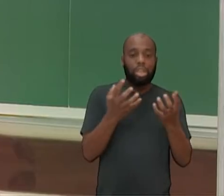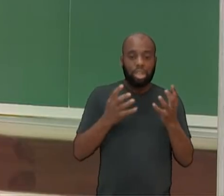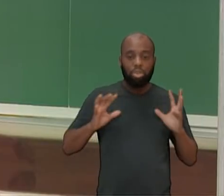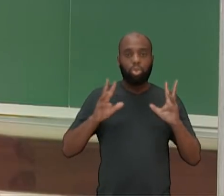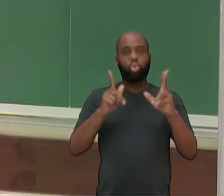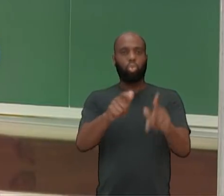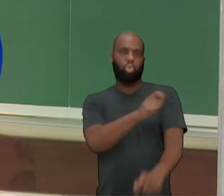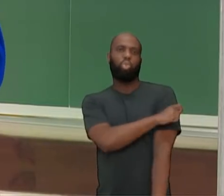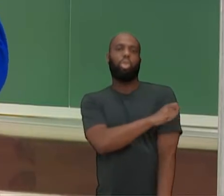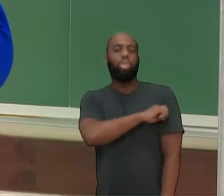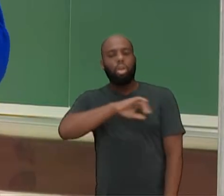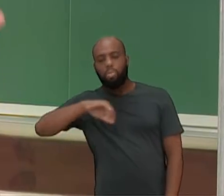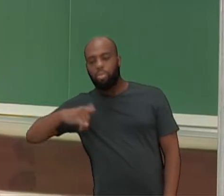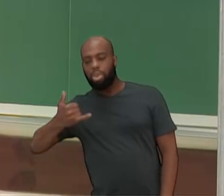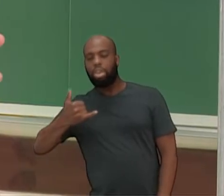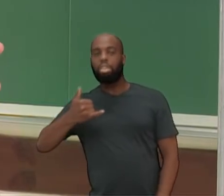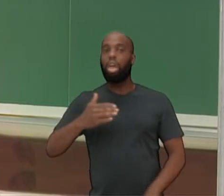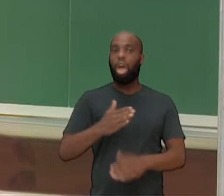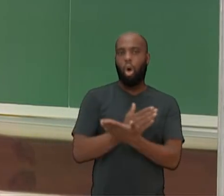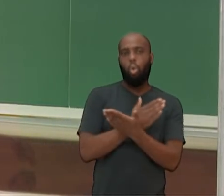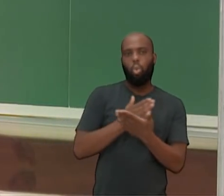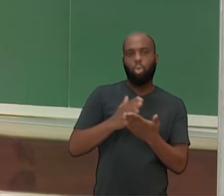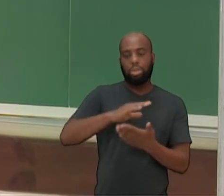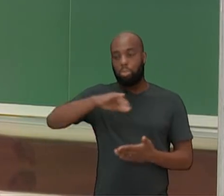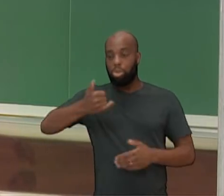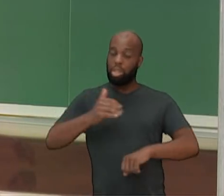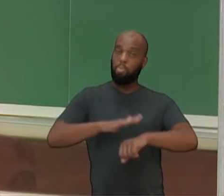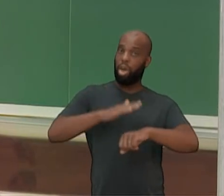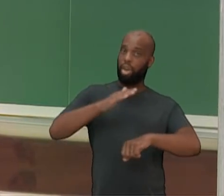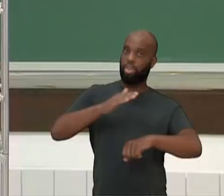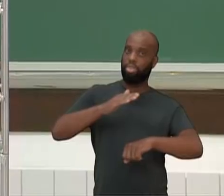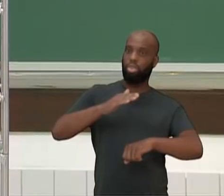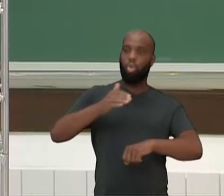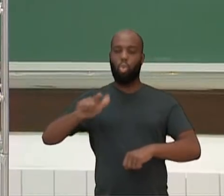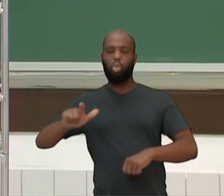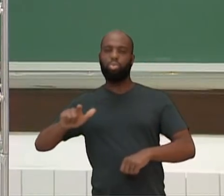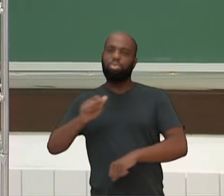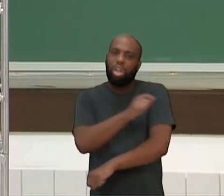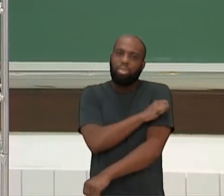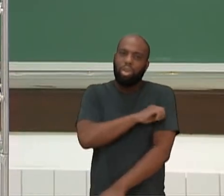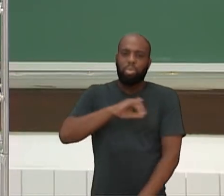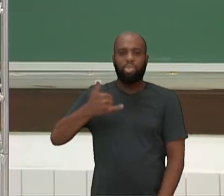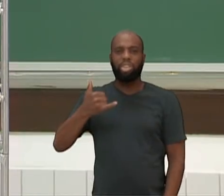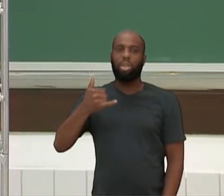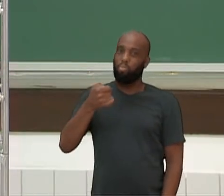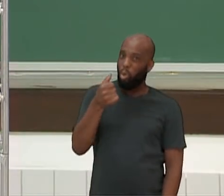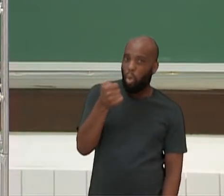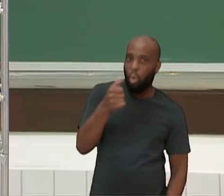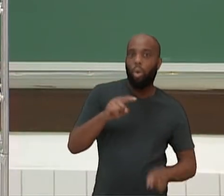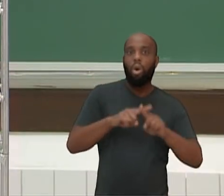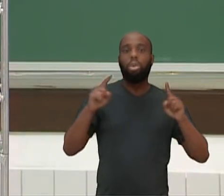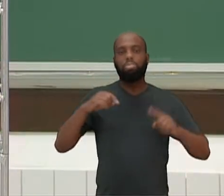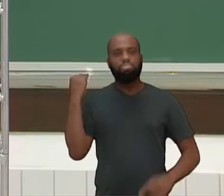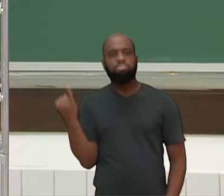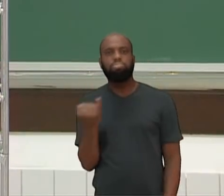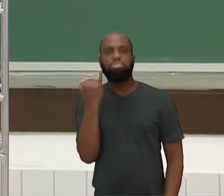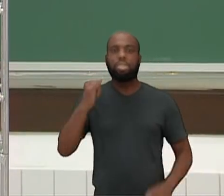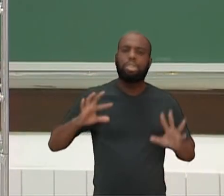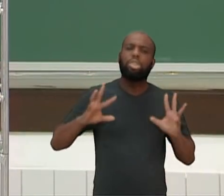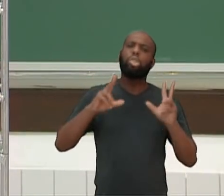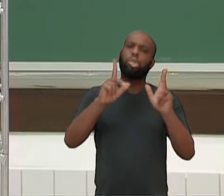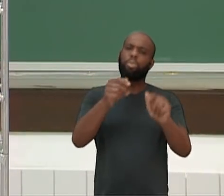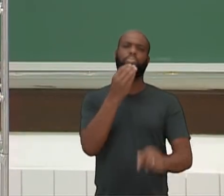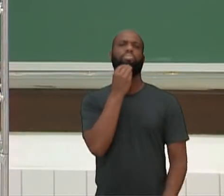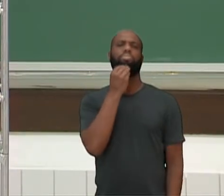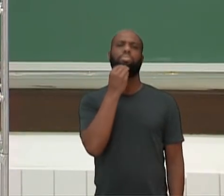tenham proveito. Uns mais, outros menos, sim, isso é normal numa sala de aula. Mas é importante que todos tenham a